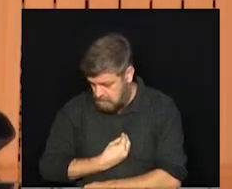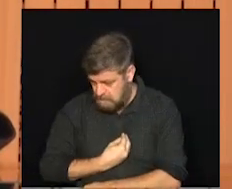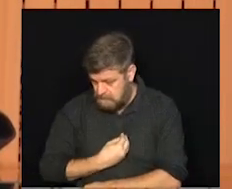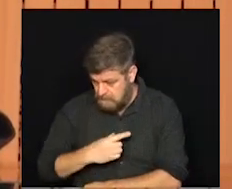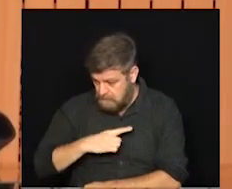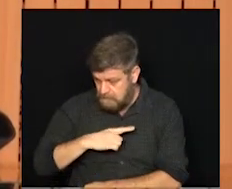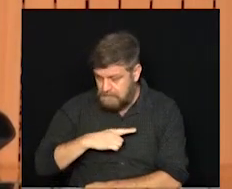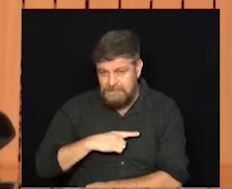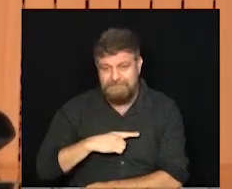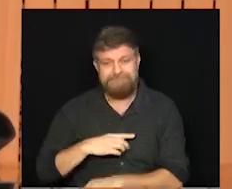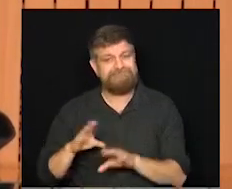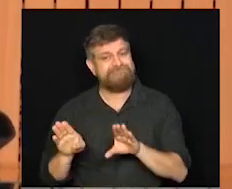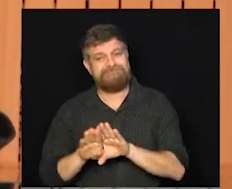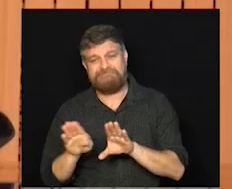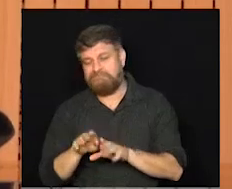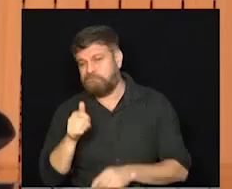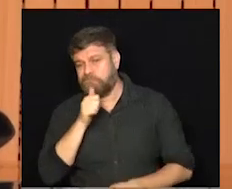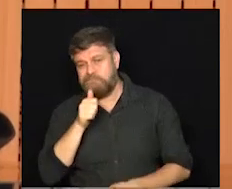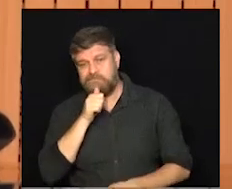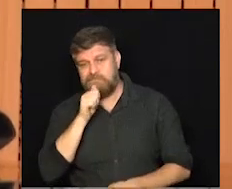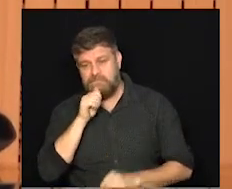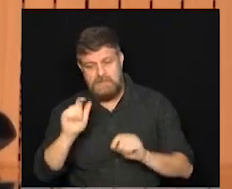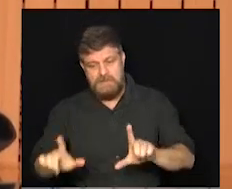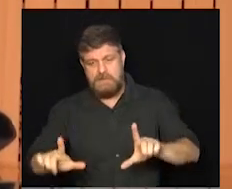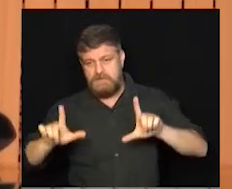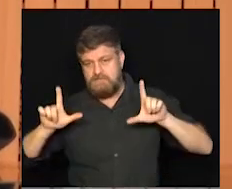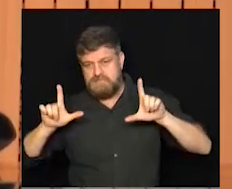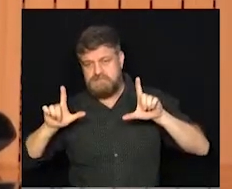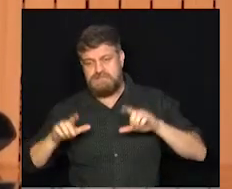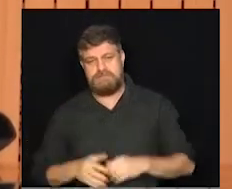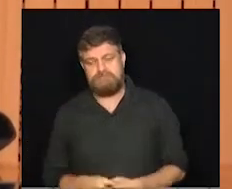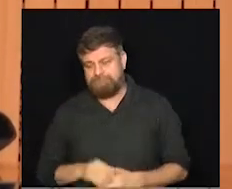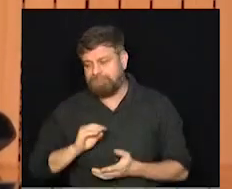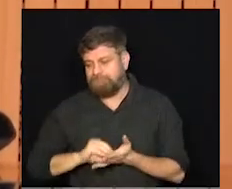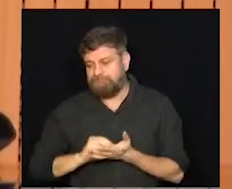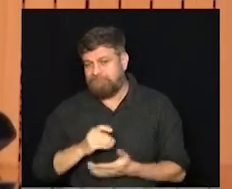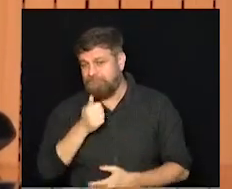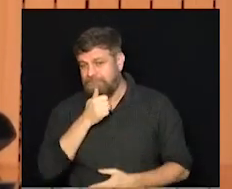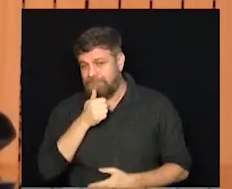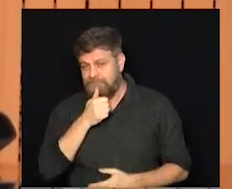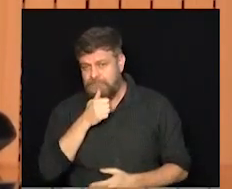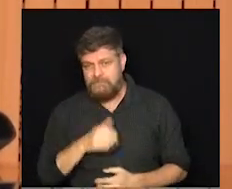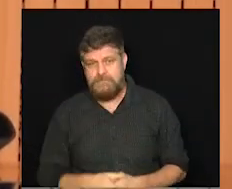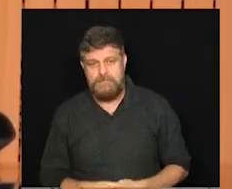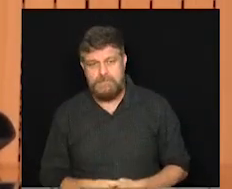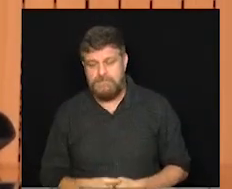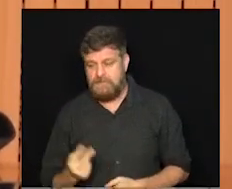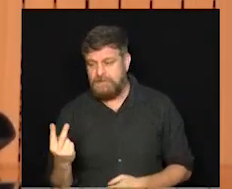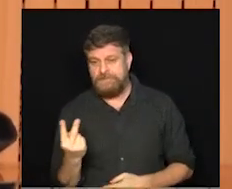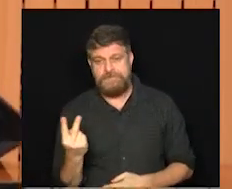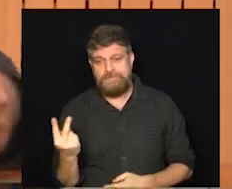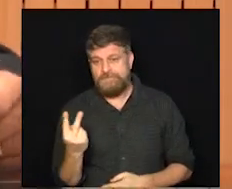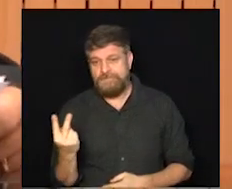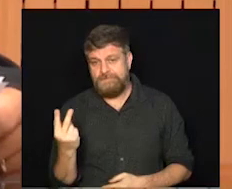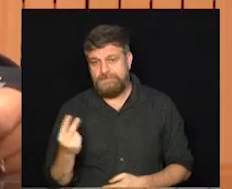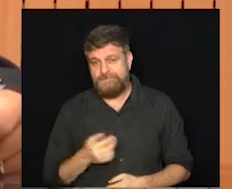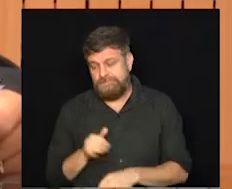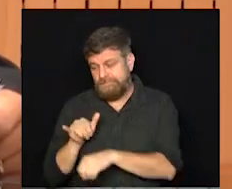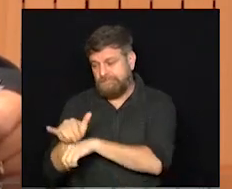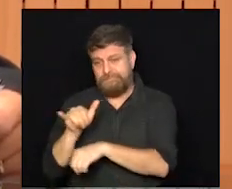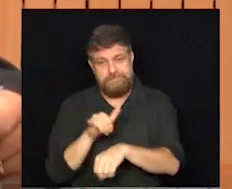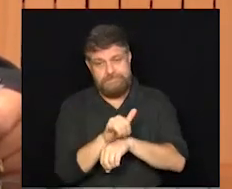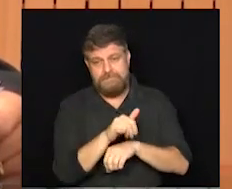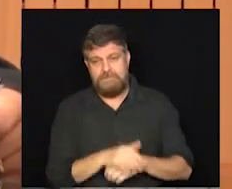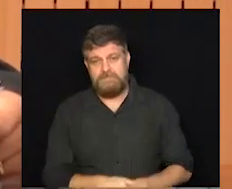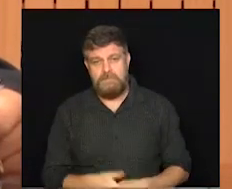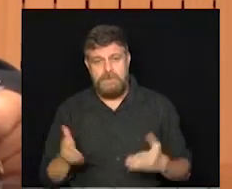Eu acho que ela também não está conseguindo acessar, não está aqui na sala ainda. Então, se os dois não estão, eu queria passar para o